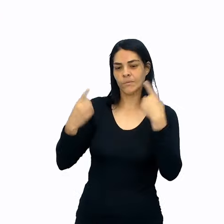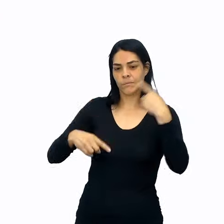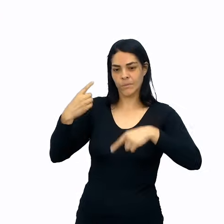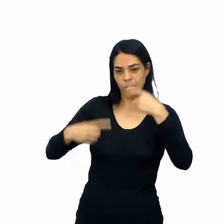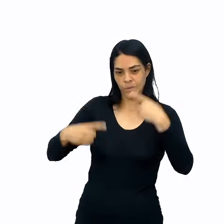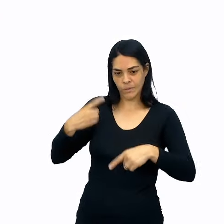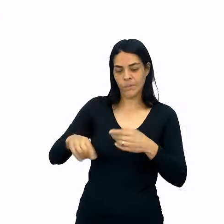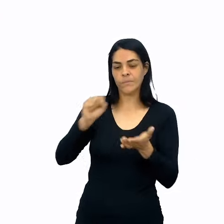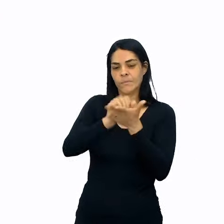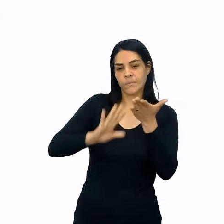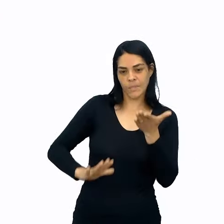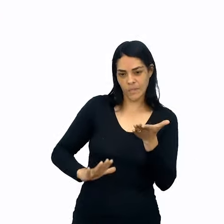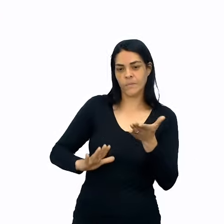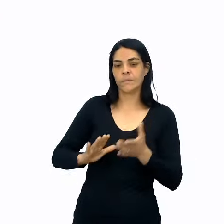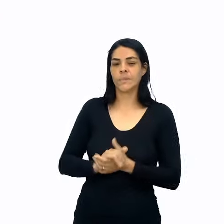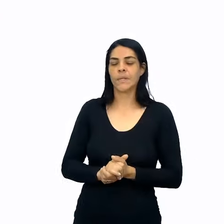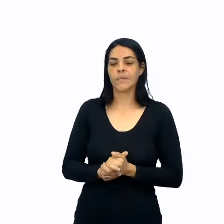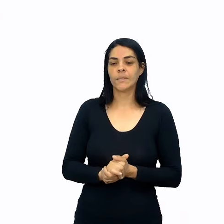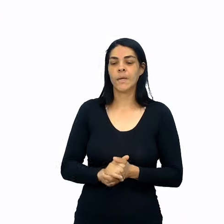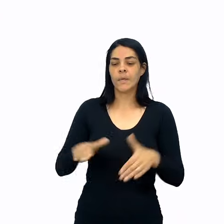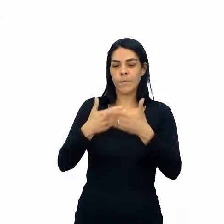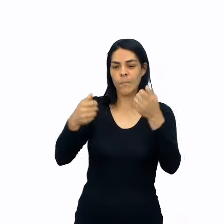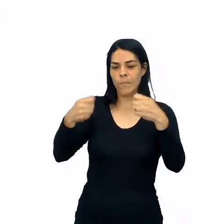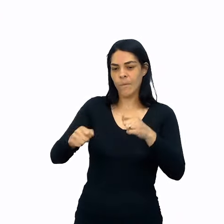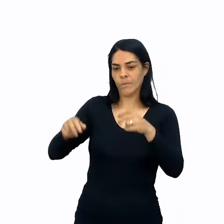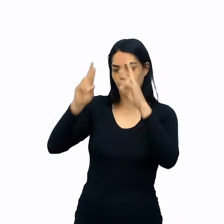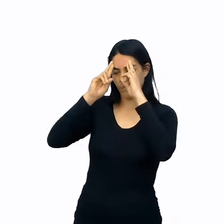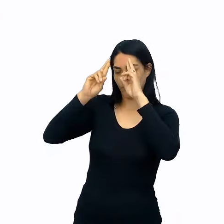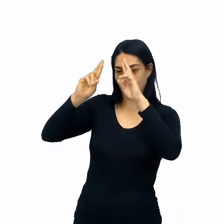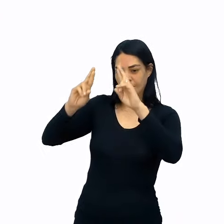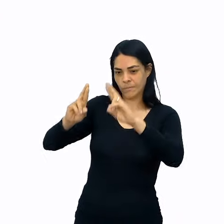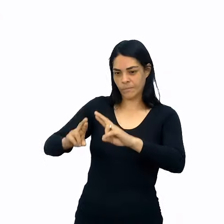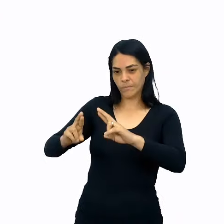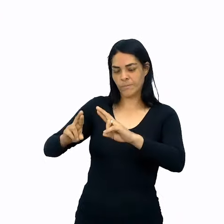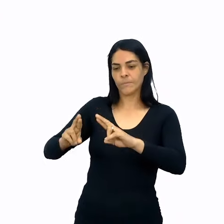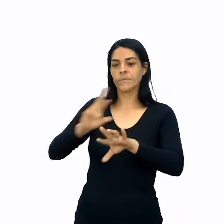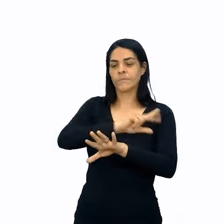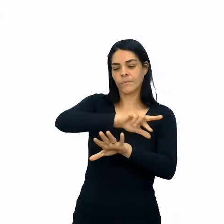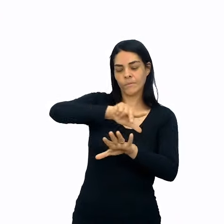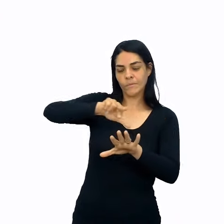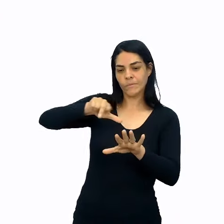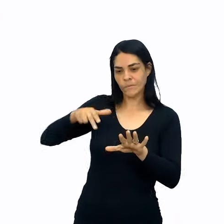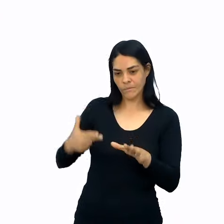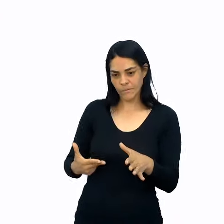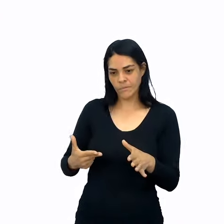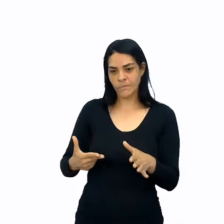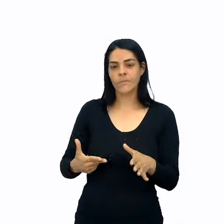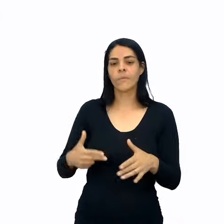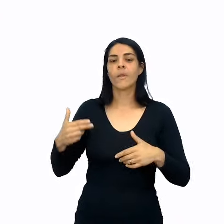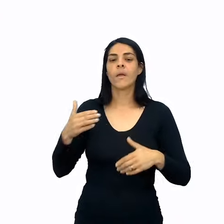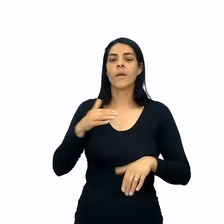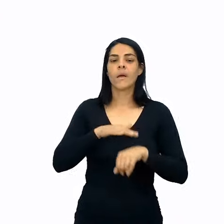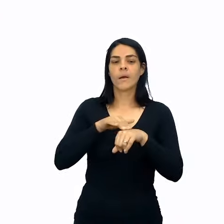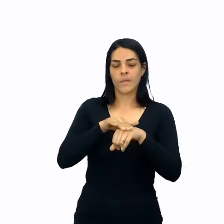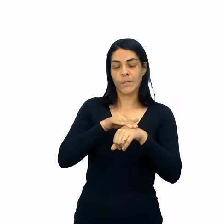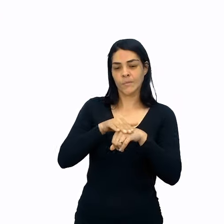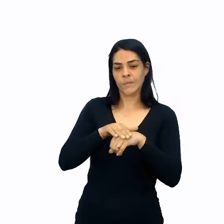atividades coletivas de modo a respeitar posicionamentos divergentes. Para isso, a conversação e ou